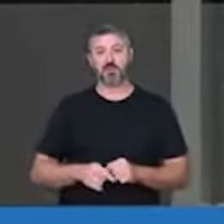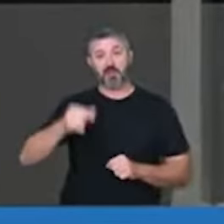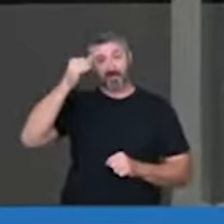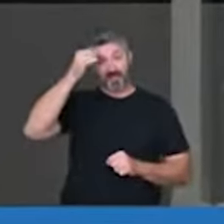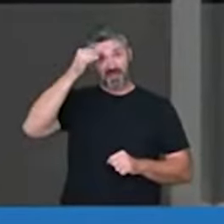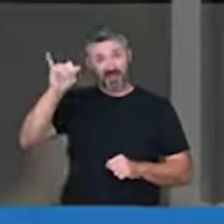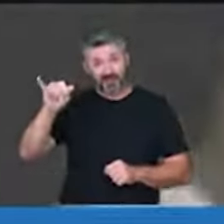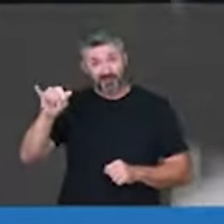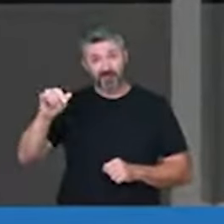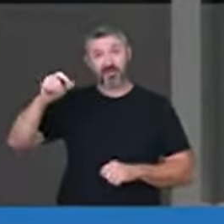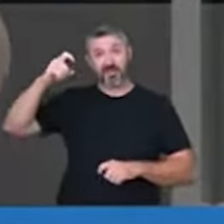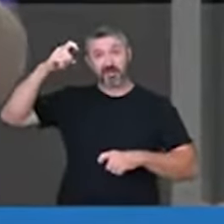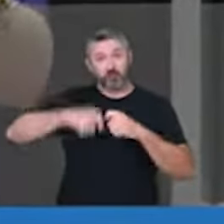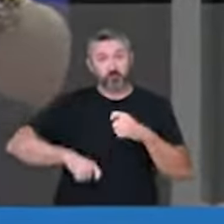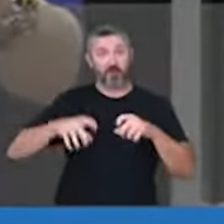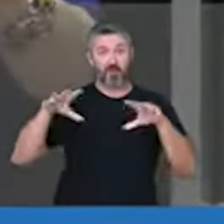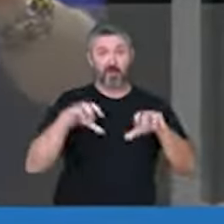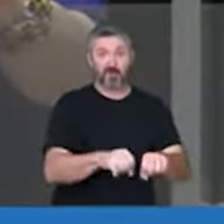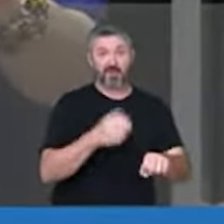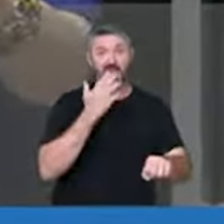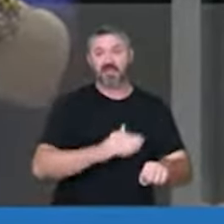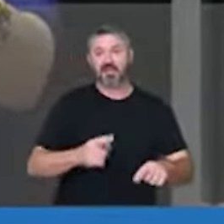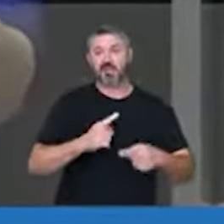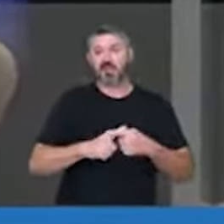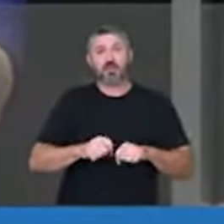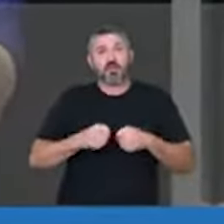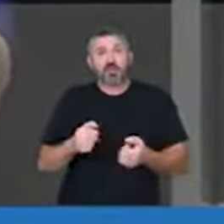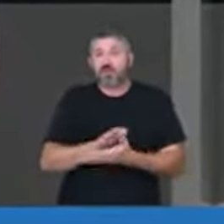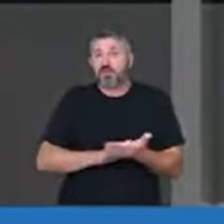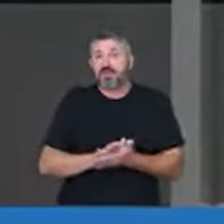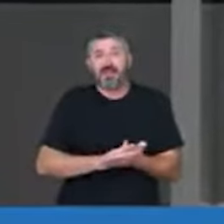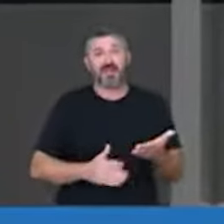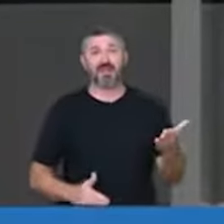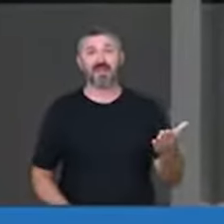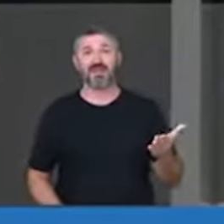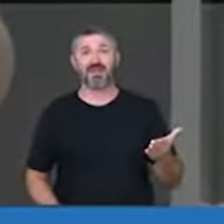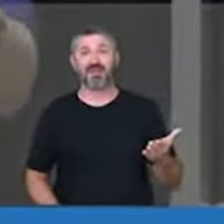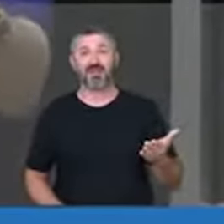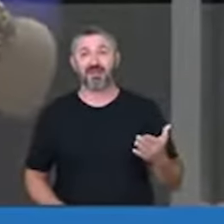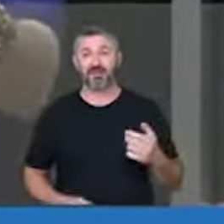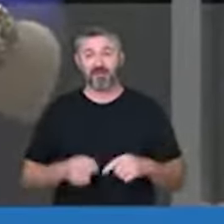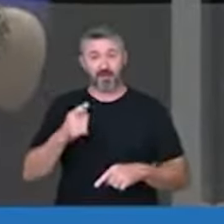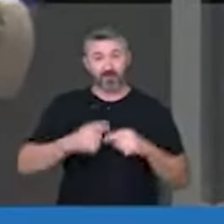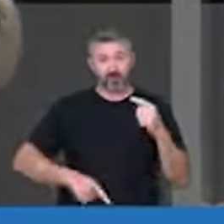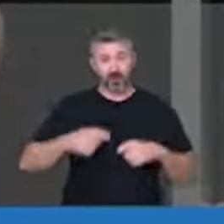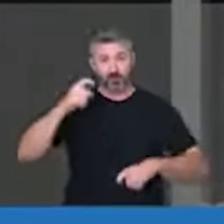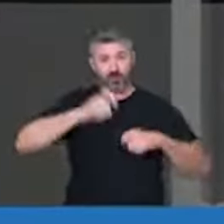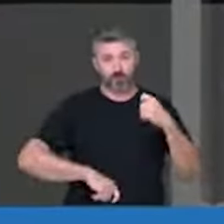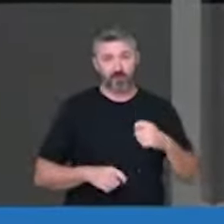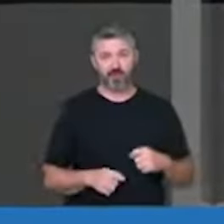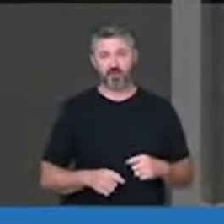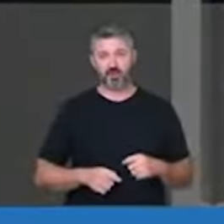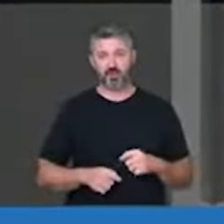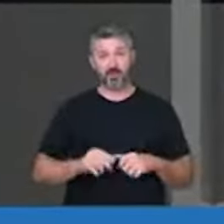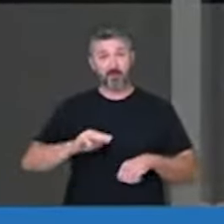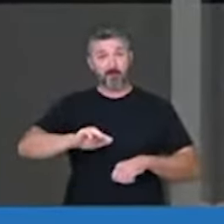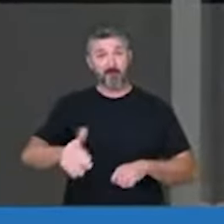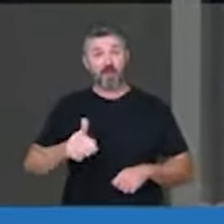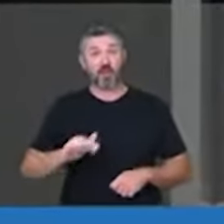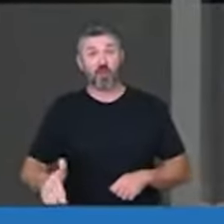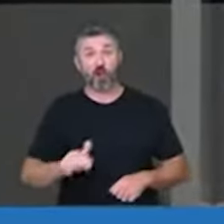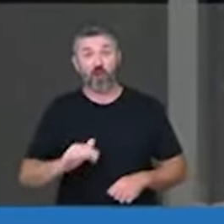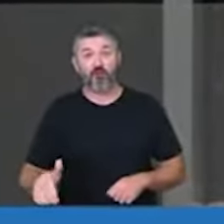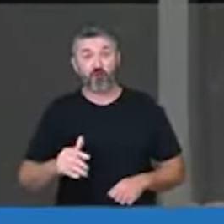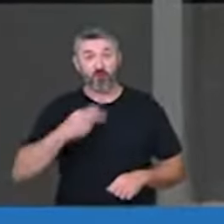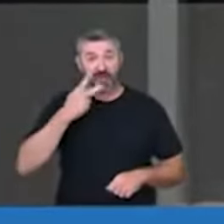dos estupradores, porque não há esforço para que isso aconteça, para coibir esses estupradores, esses pedófilos, que eu estou falando de menores de